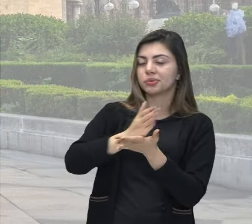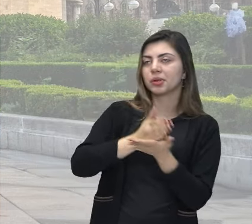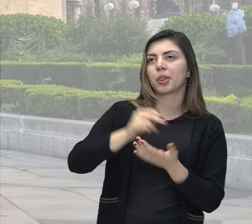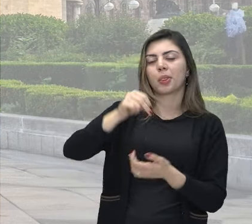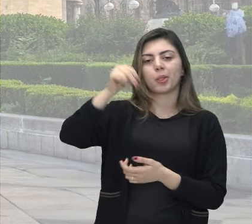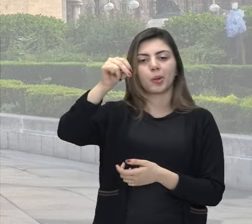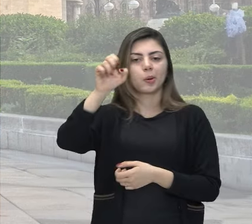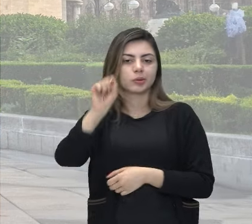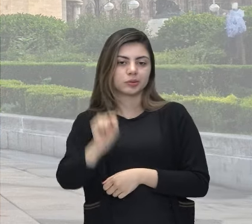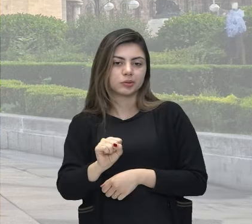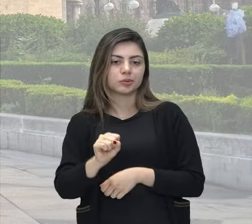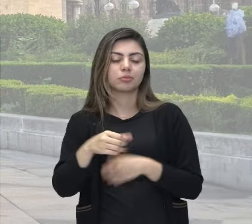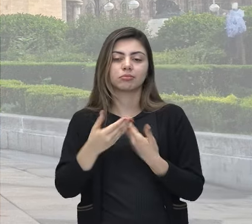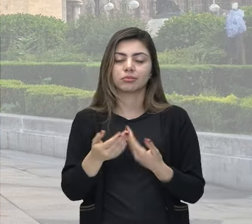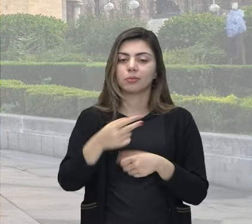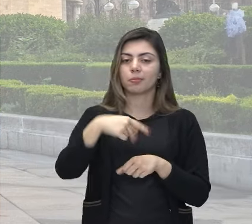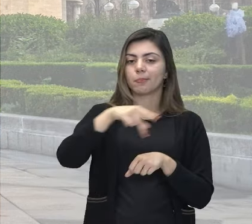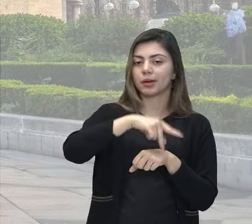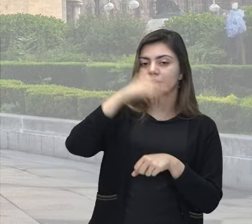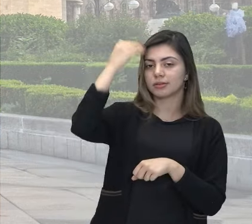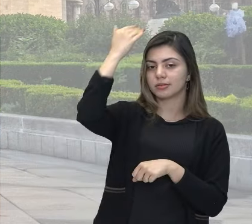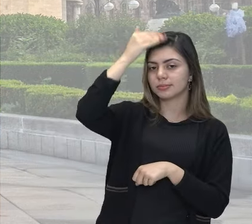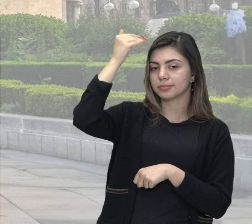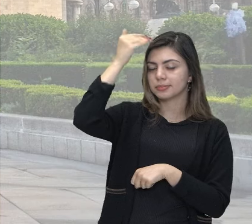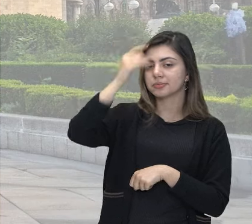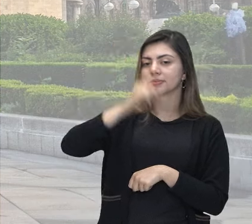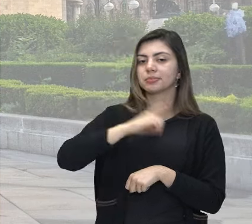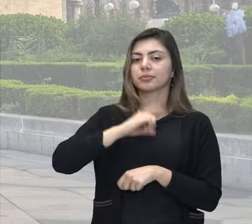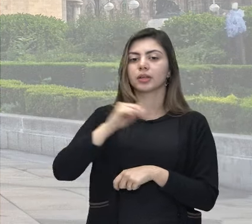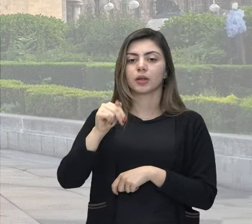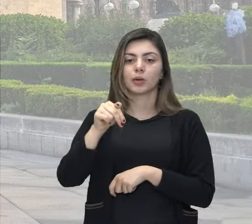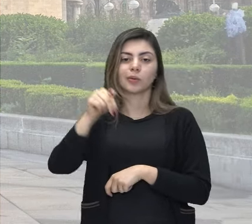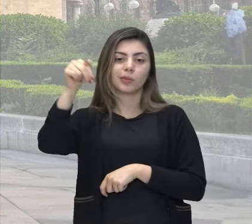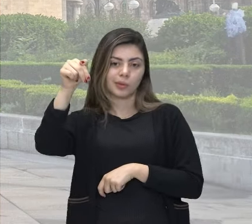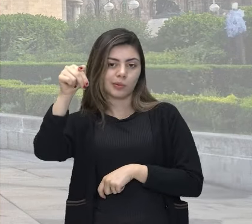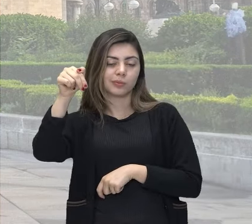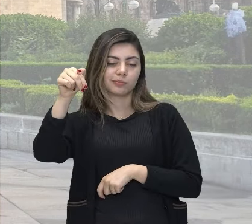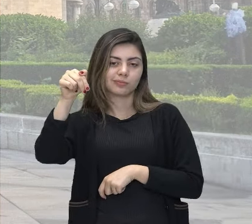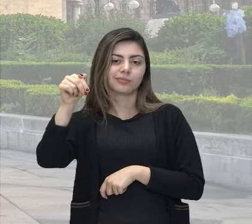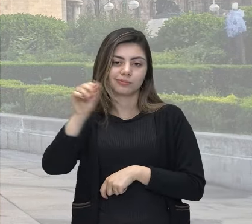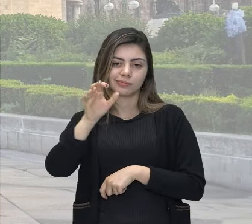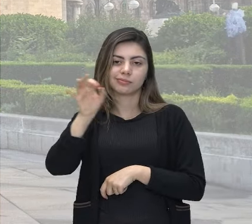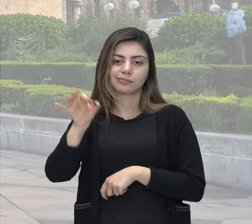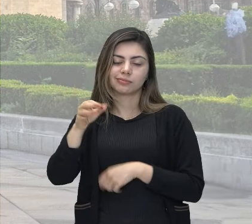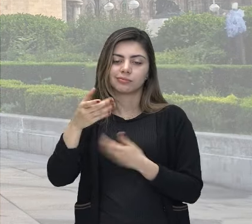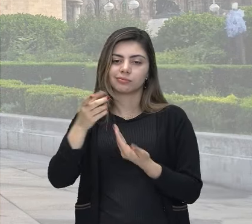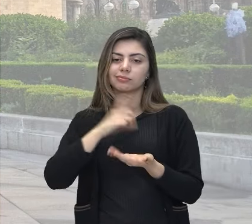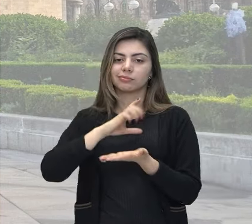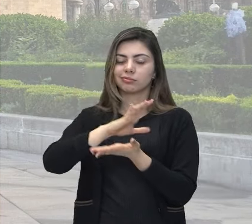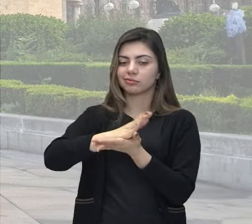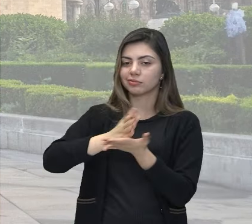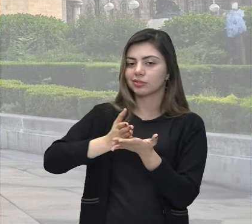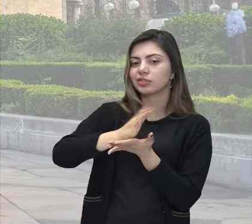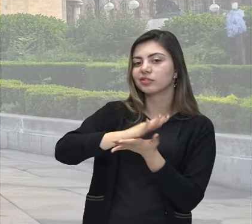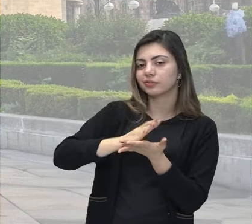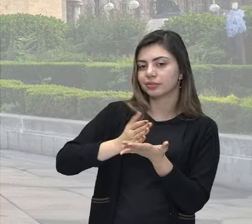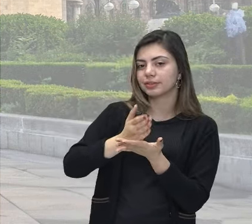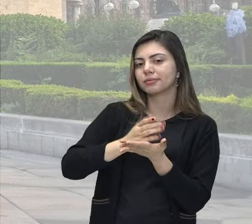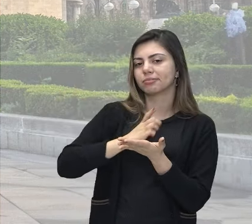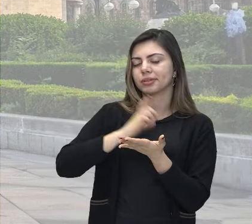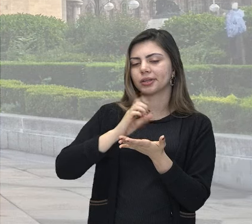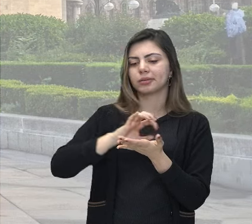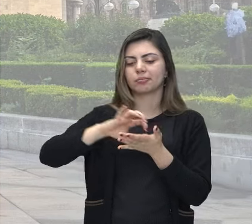sul. O México já pega a parte norte, sendo, né, aí dividido, tendo, né, essa